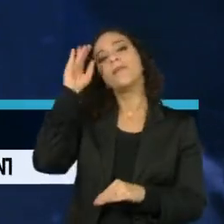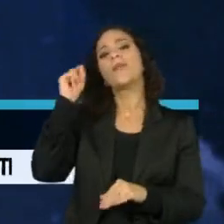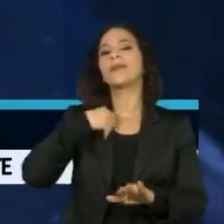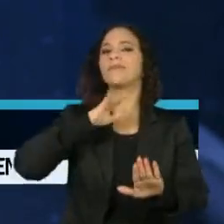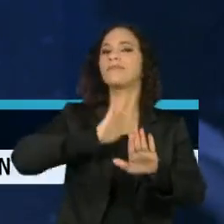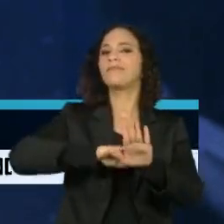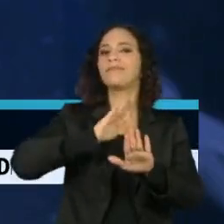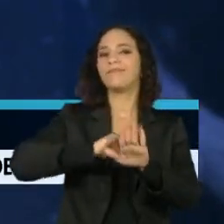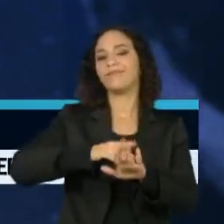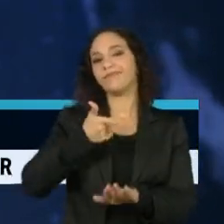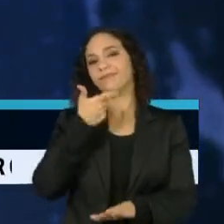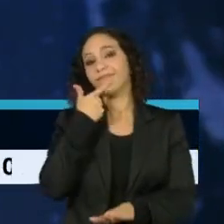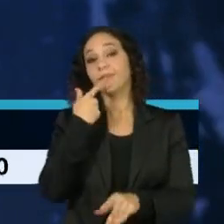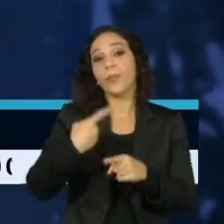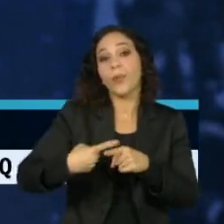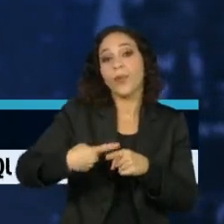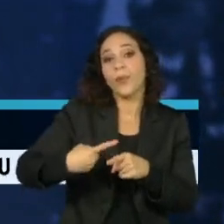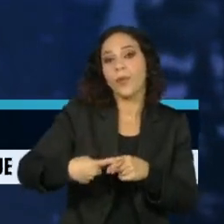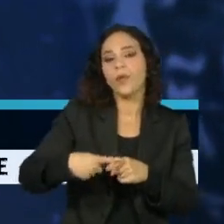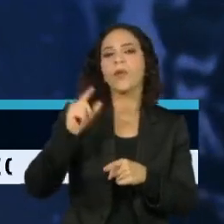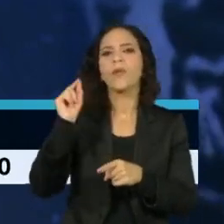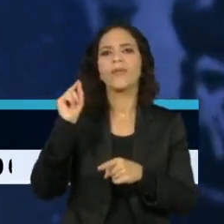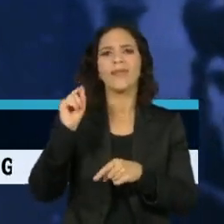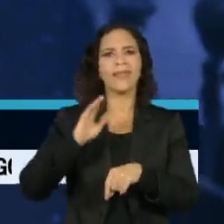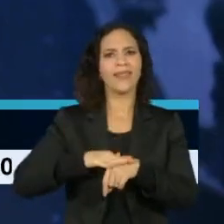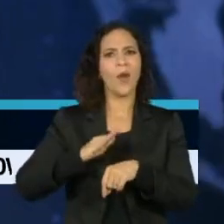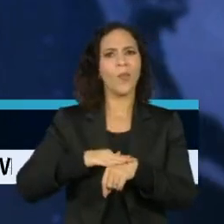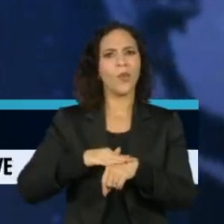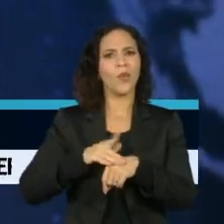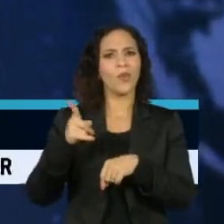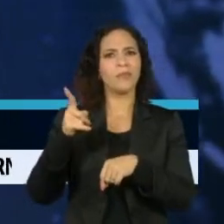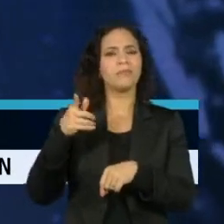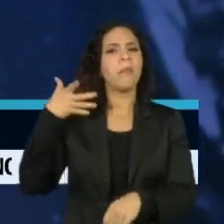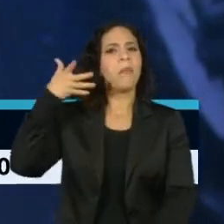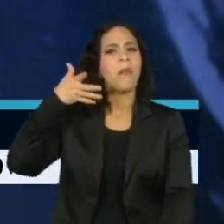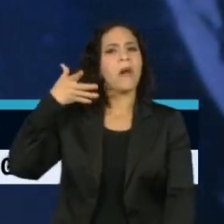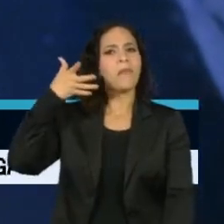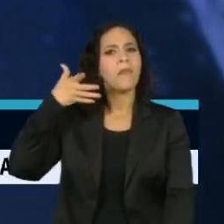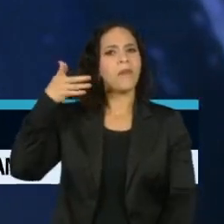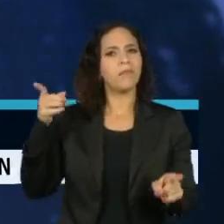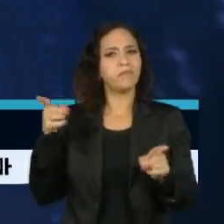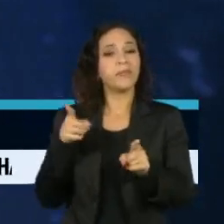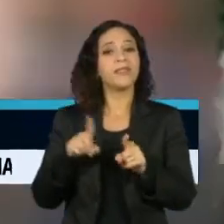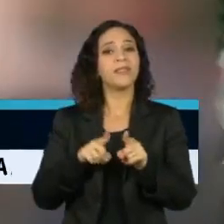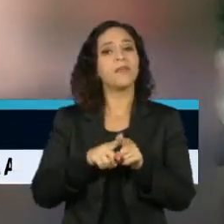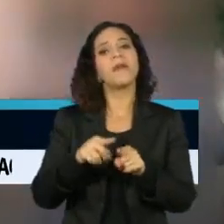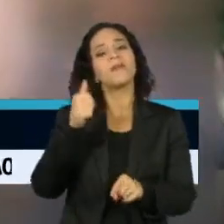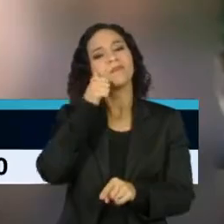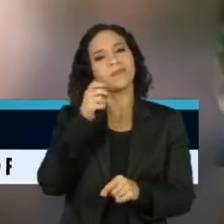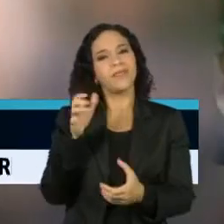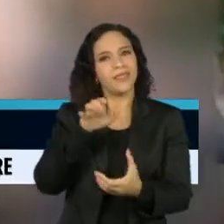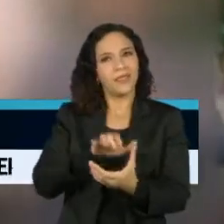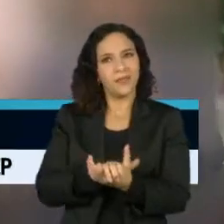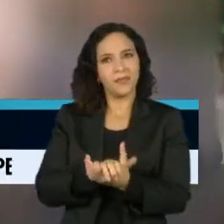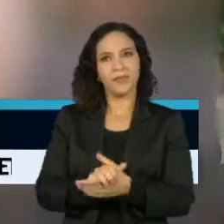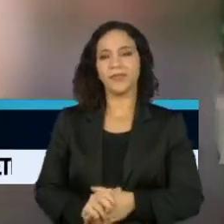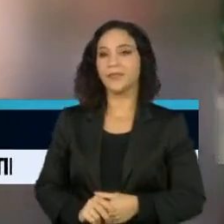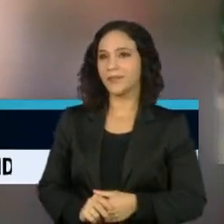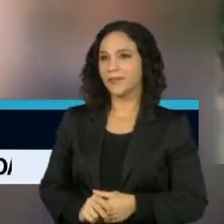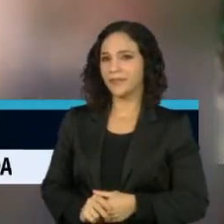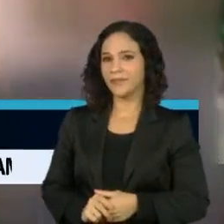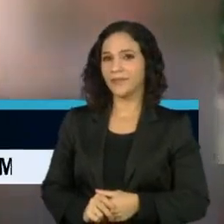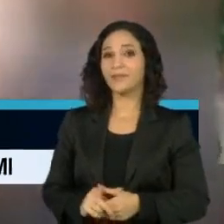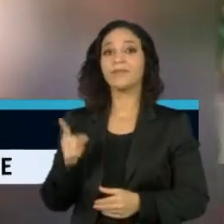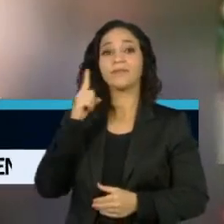ironias, principalmente em relação ao tempo usado pelo chefe do executivo e pela primeira-dama. Nas